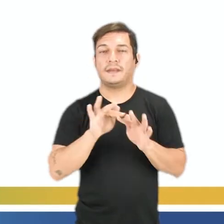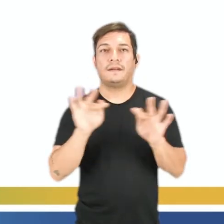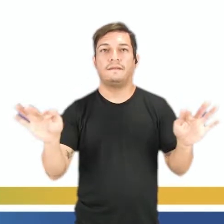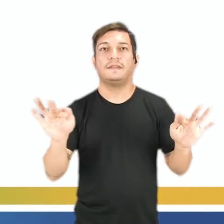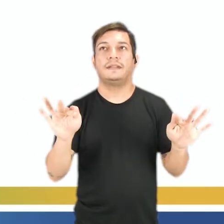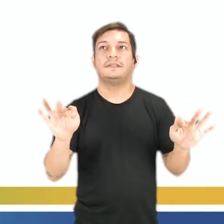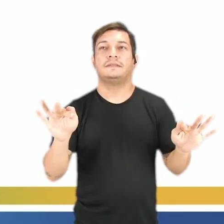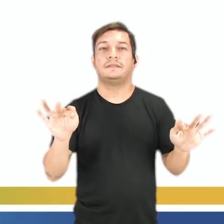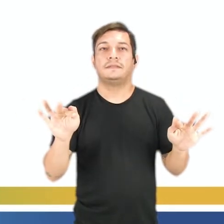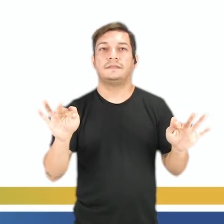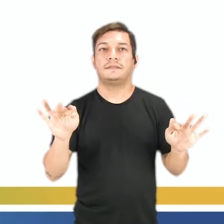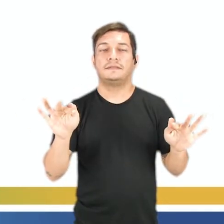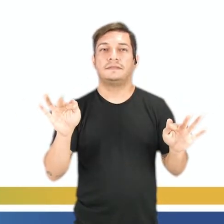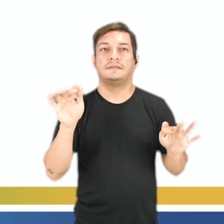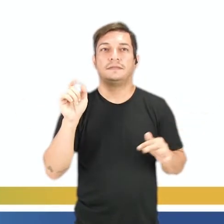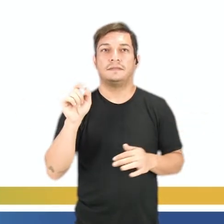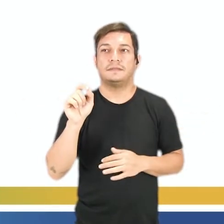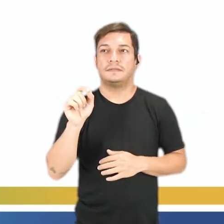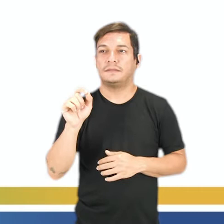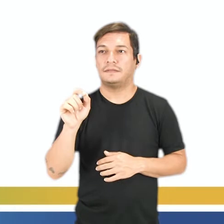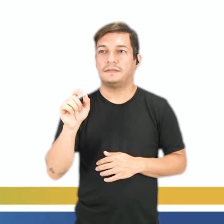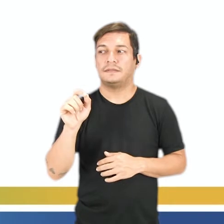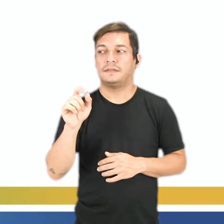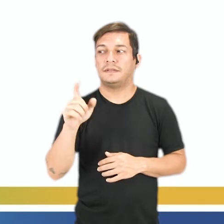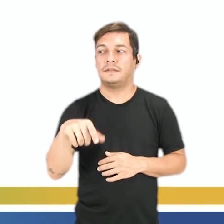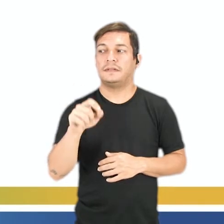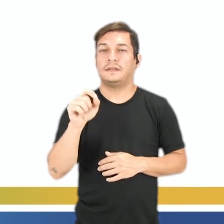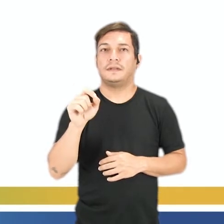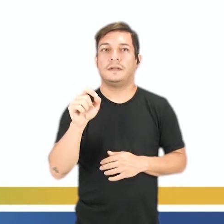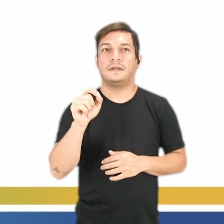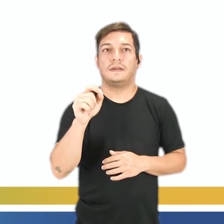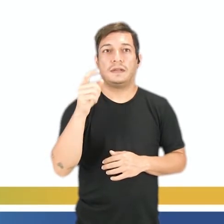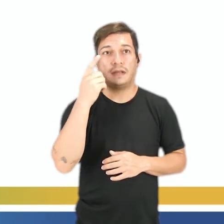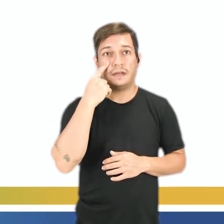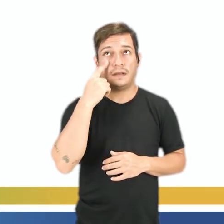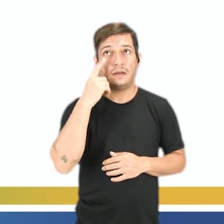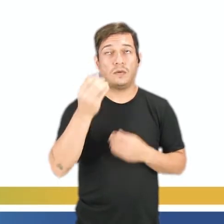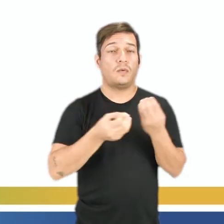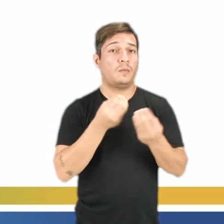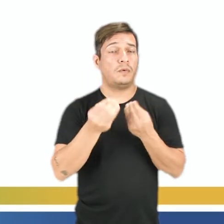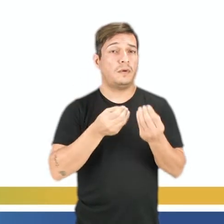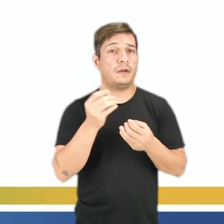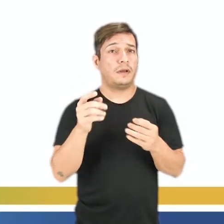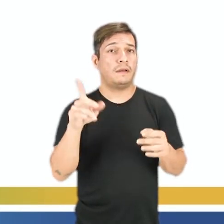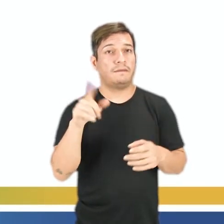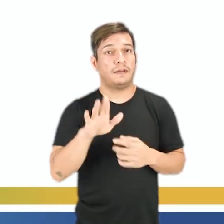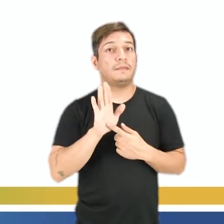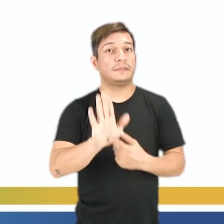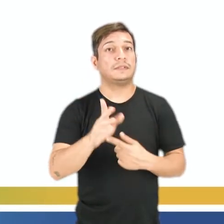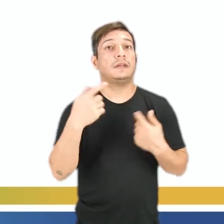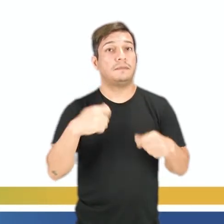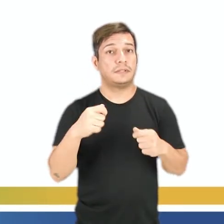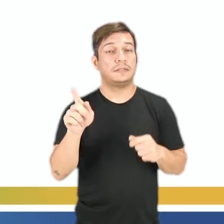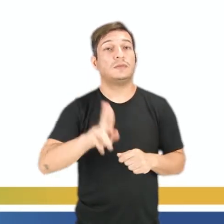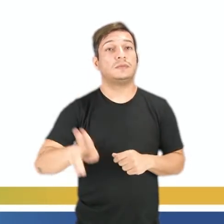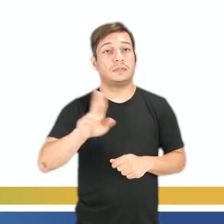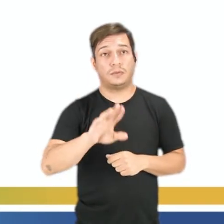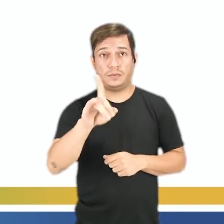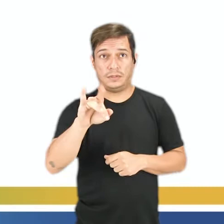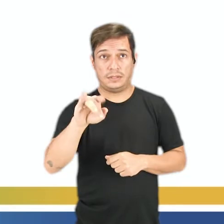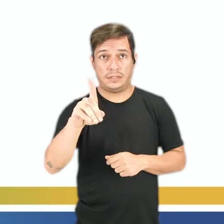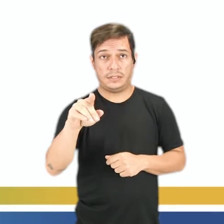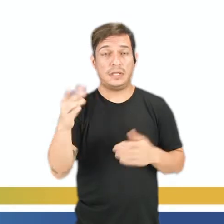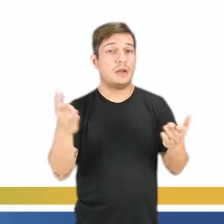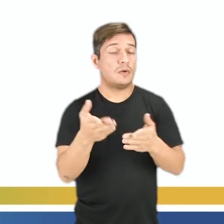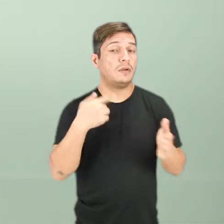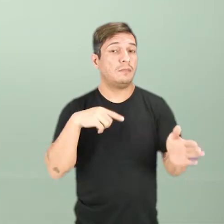frase, né? A frase estava escrita, he had a terrible headache, alguma coisa assim. Vou precisar usar o did? Porque agora eu